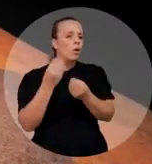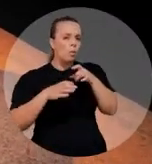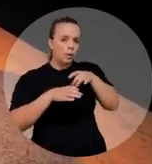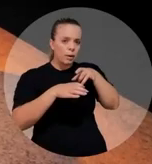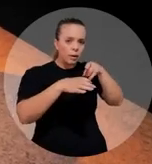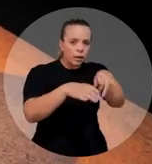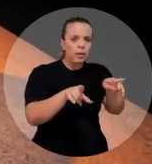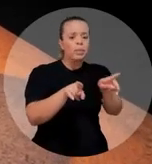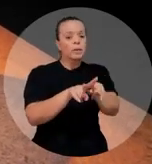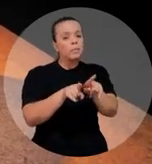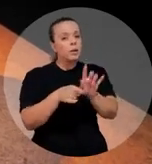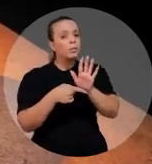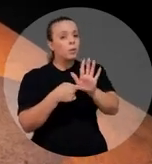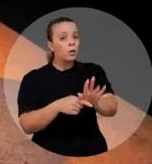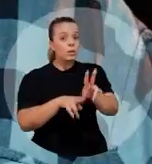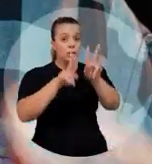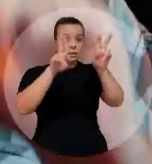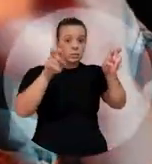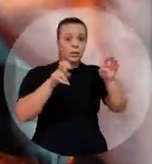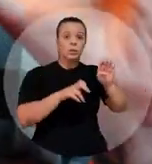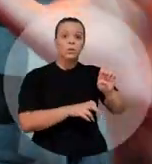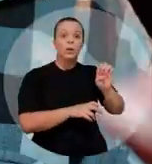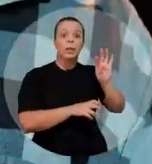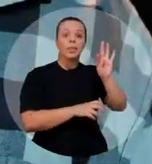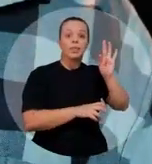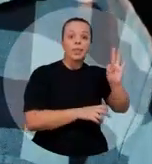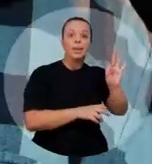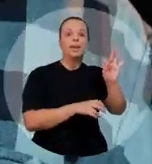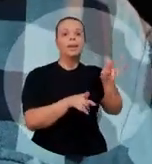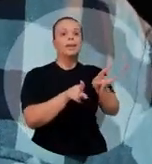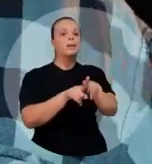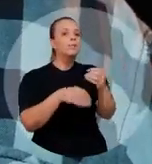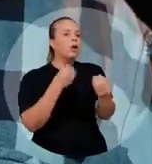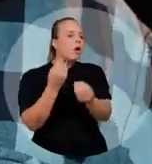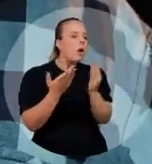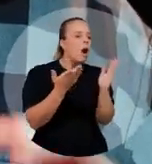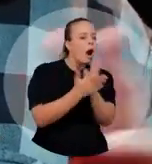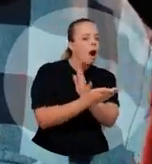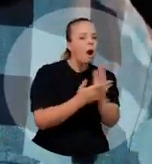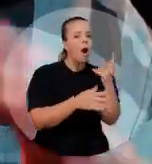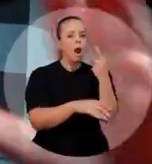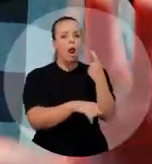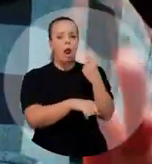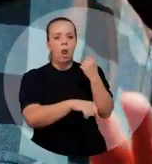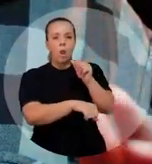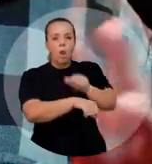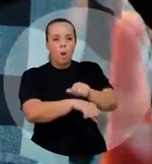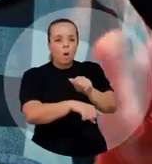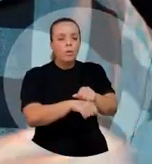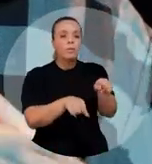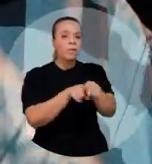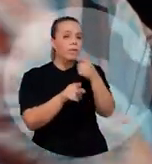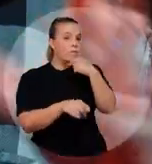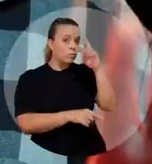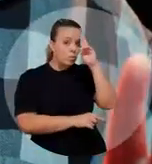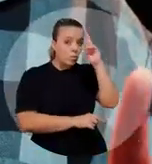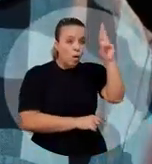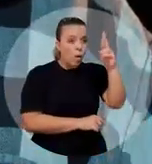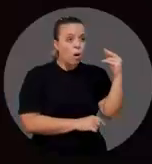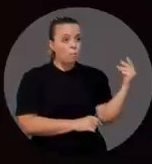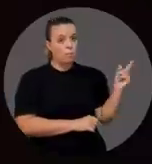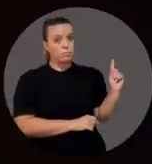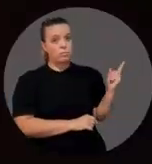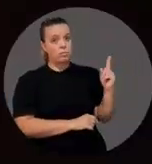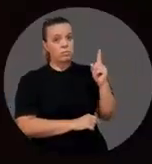como funciona, mas da parte de ET, da parte dos mistérios, do Percy Fawcett, que era um coronel inglês que veio para cá e se